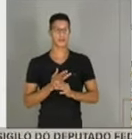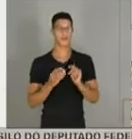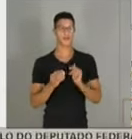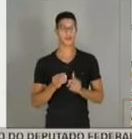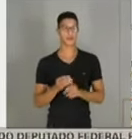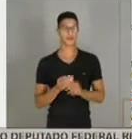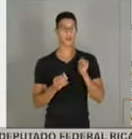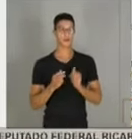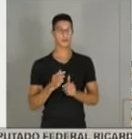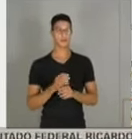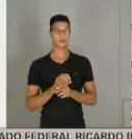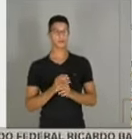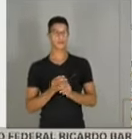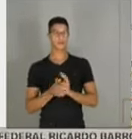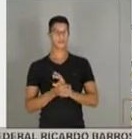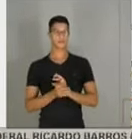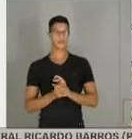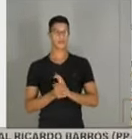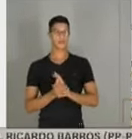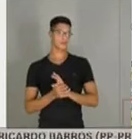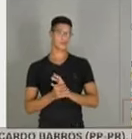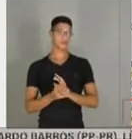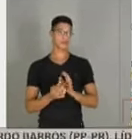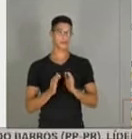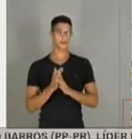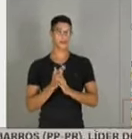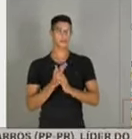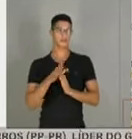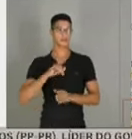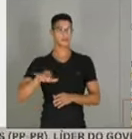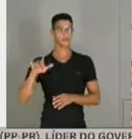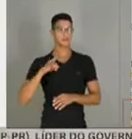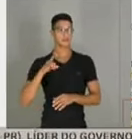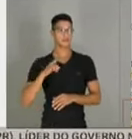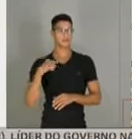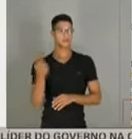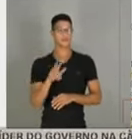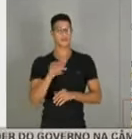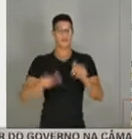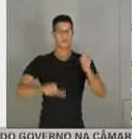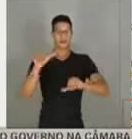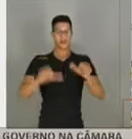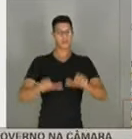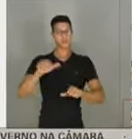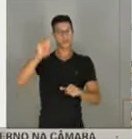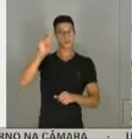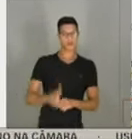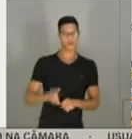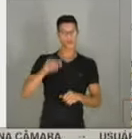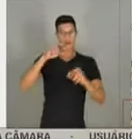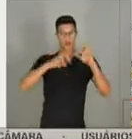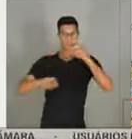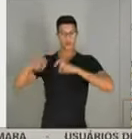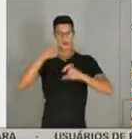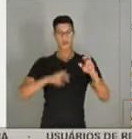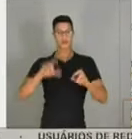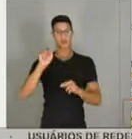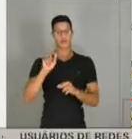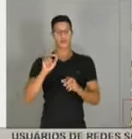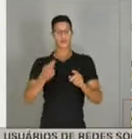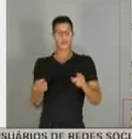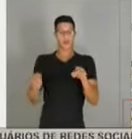fazendo referência à Vossa Senhoria. Outro fato que chamou a necessidade de uma avaliação dessa diretoria foi a verificação que uma